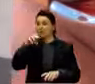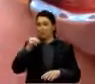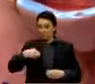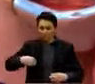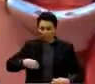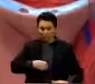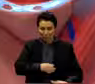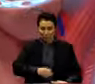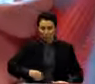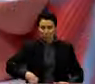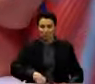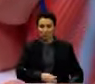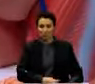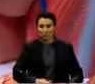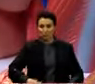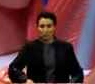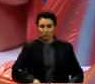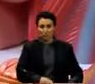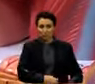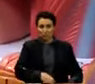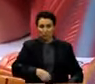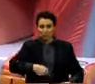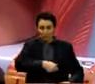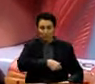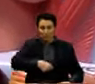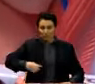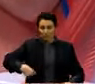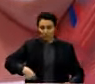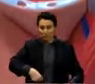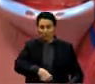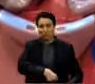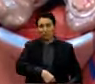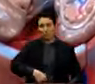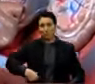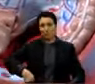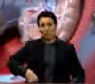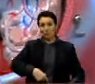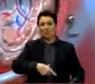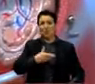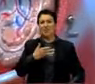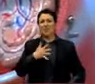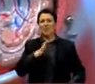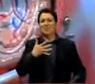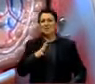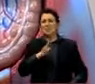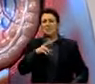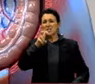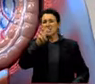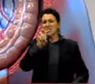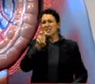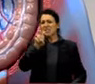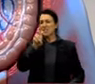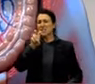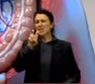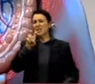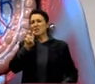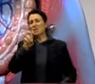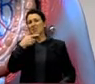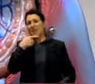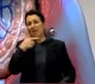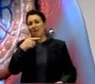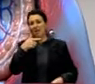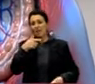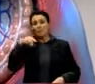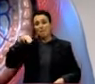Pronto. O intestino delgado, ele tem cerca de 5 a 7 metros de